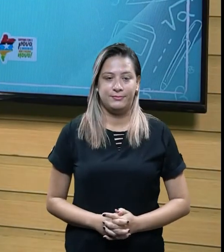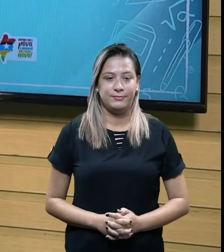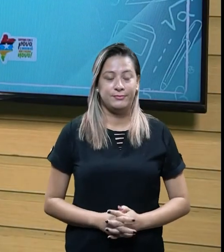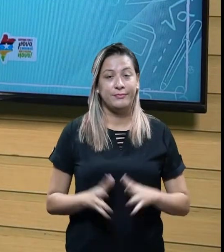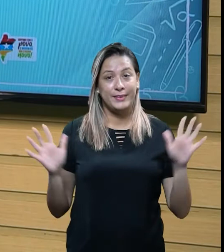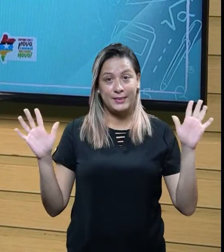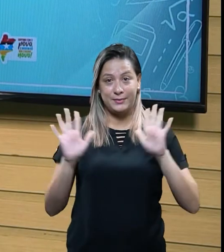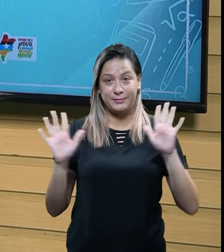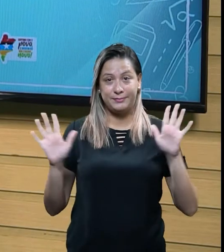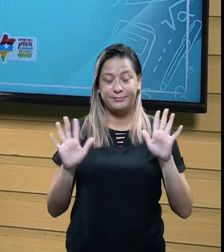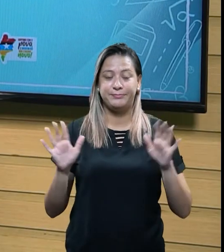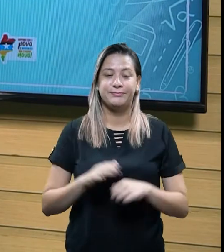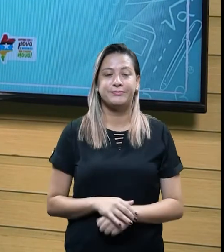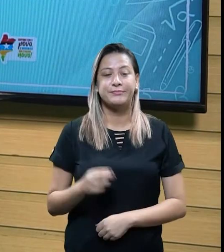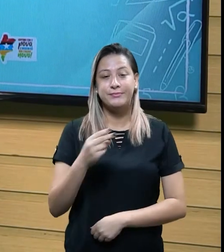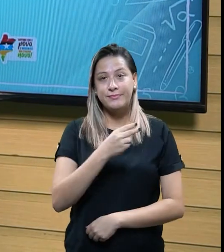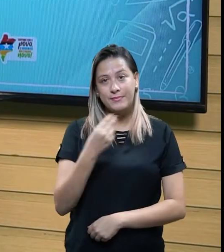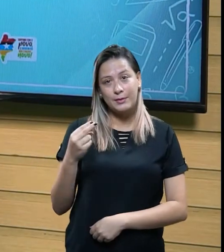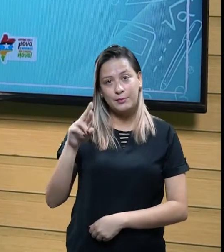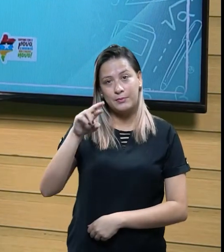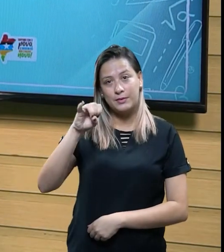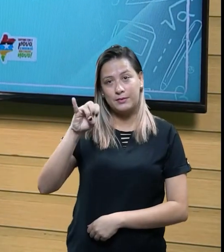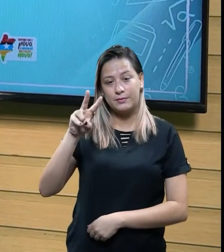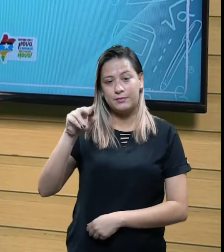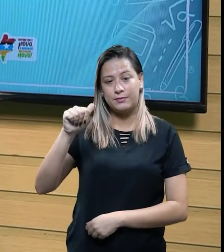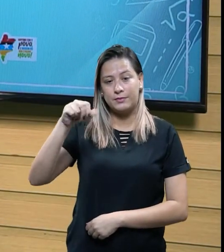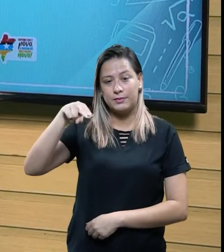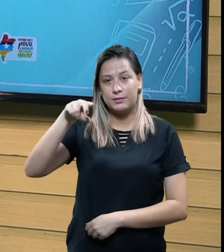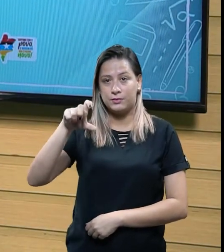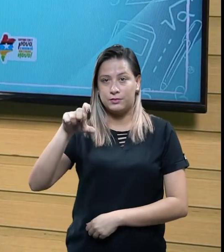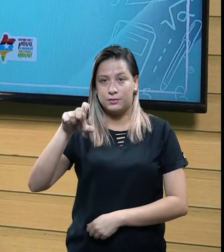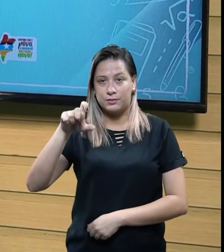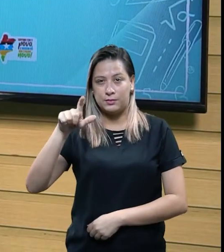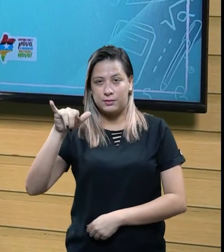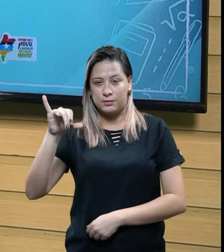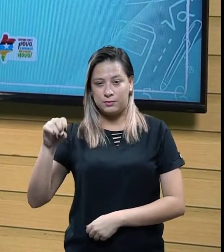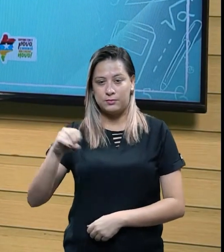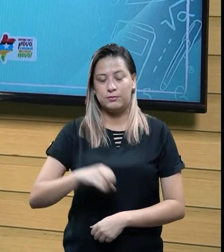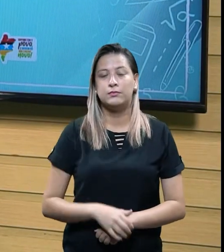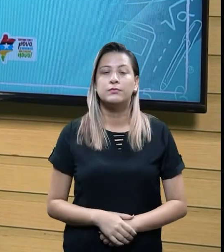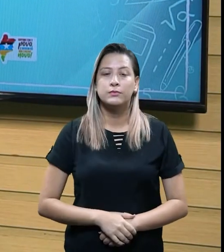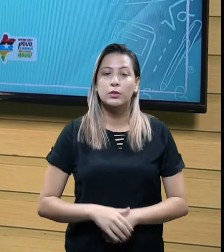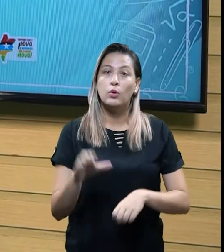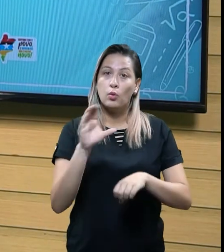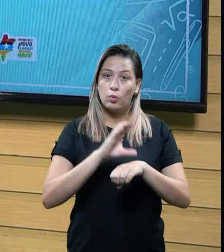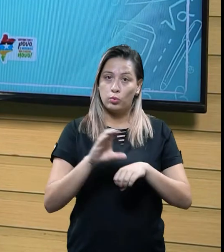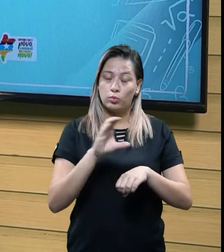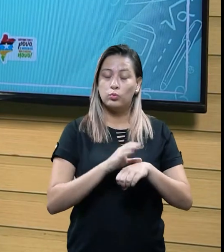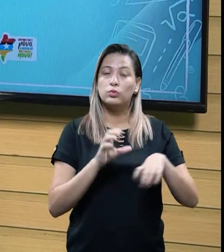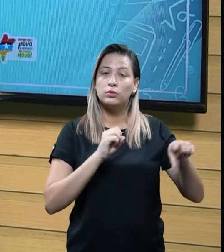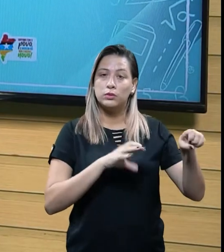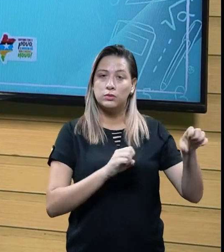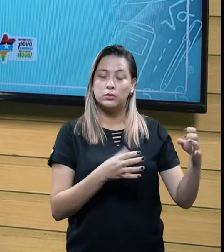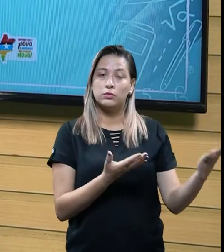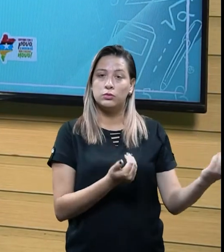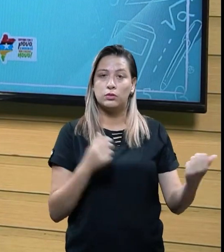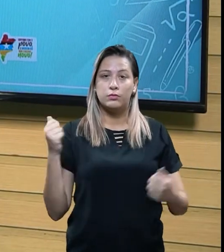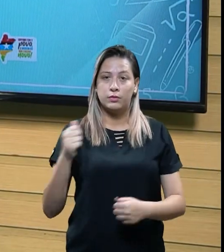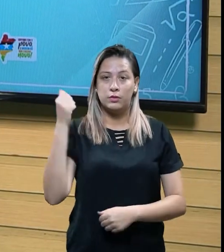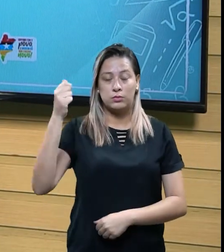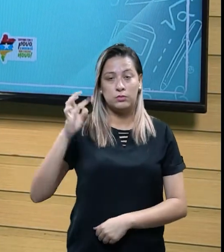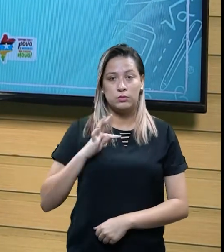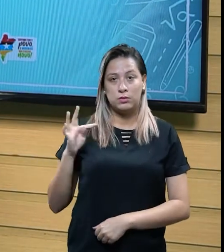Olá, alunos, eu sou o professor Rivangélio, tá? No nosso curso EJA EAD de Eletrotécnica, disciplina